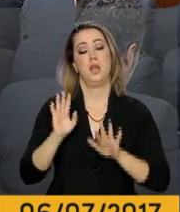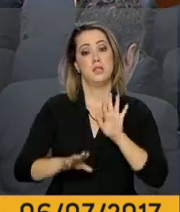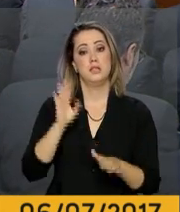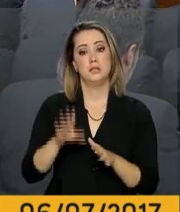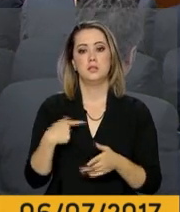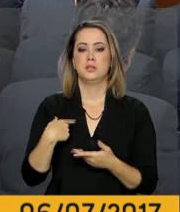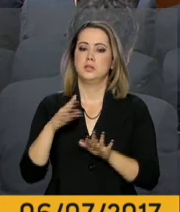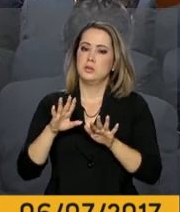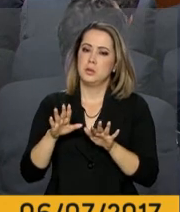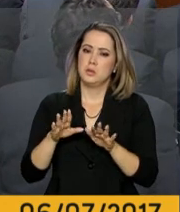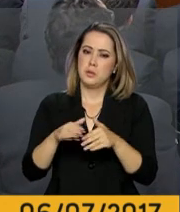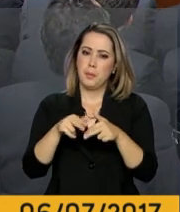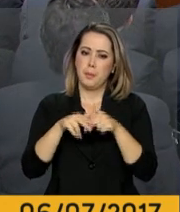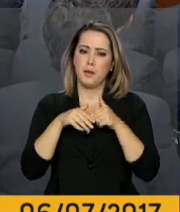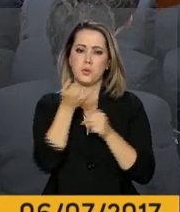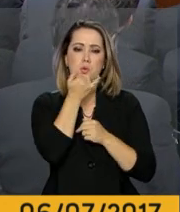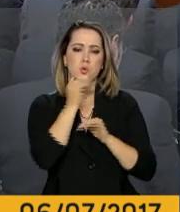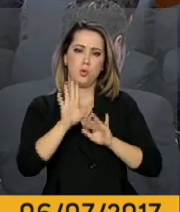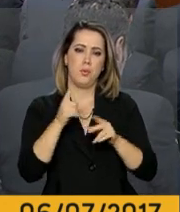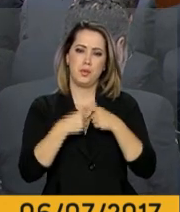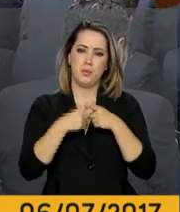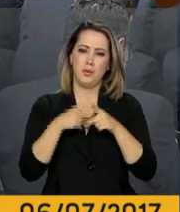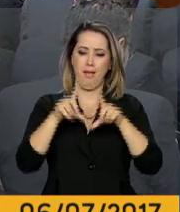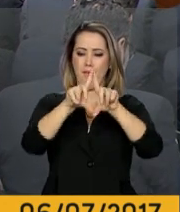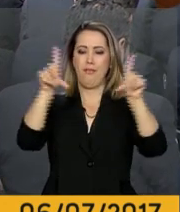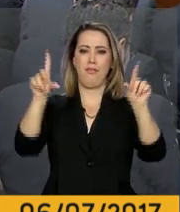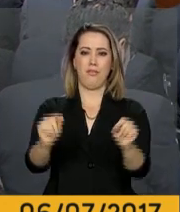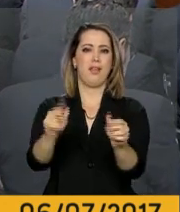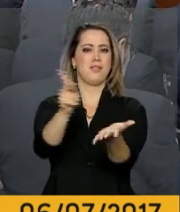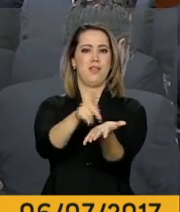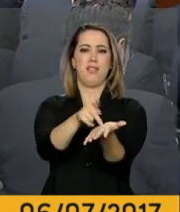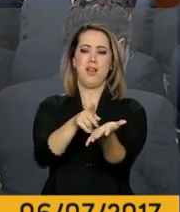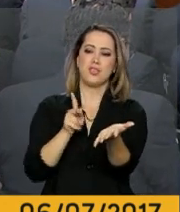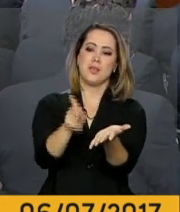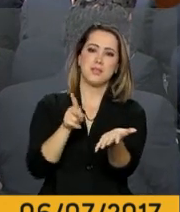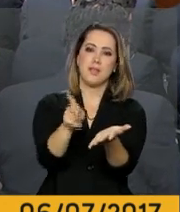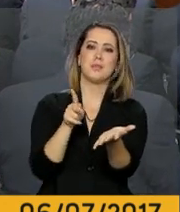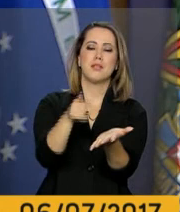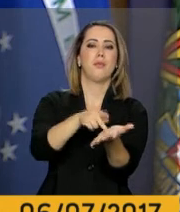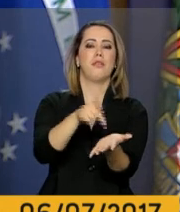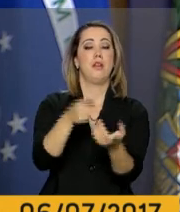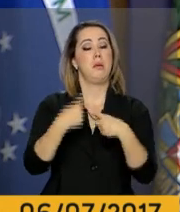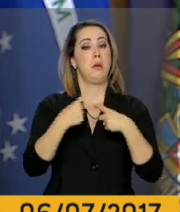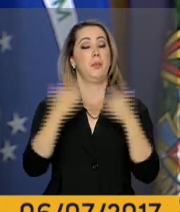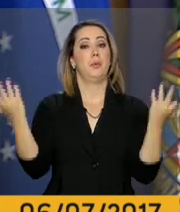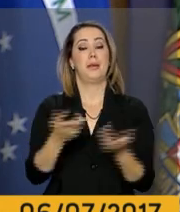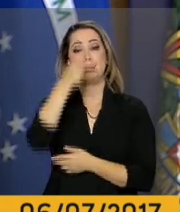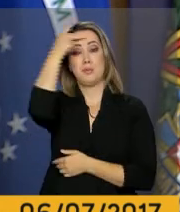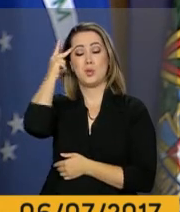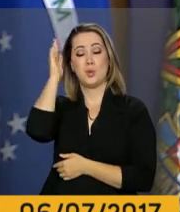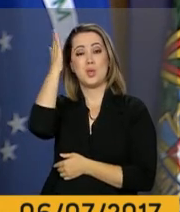peço desculpas por trivialidade mas as trivialidades hoje são mais do que necessárias que as pessoas não lhe dão mais com